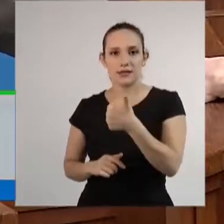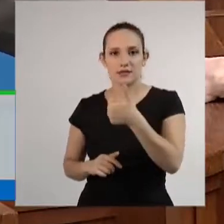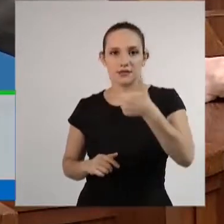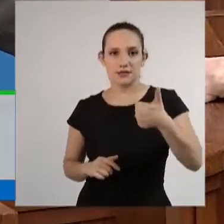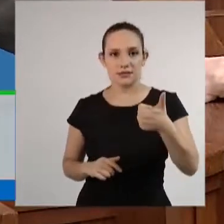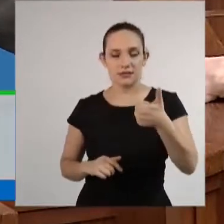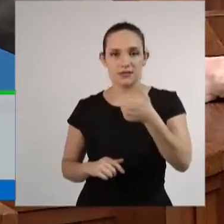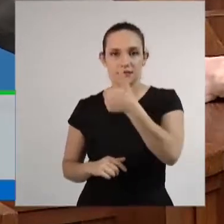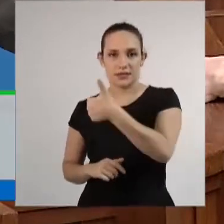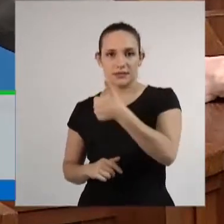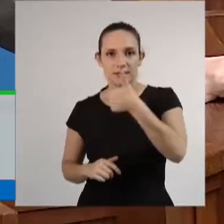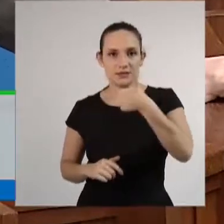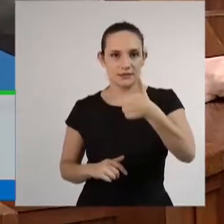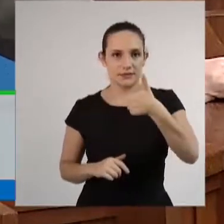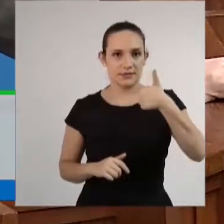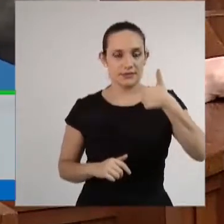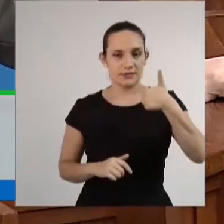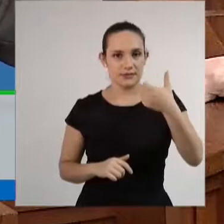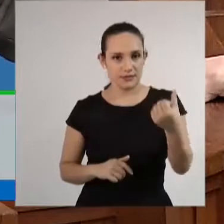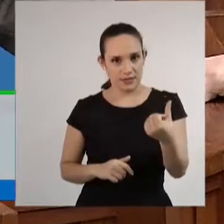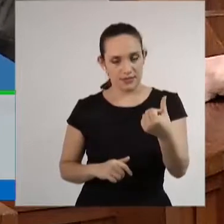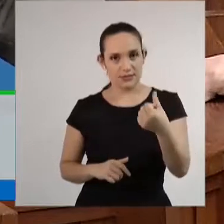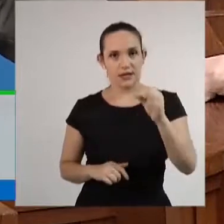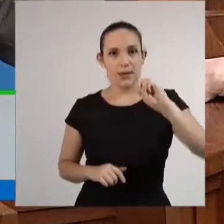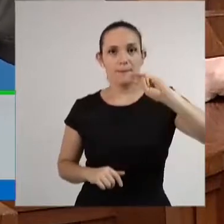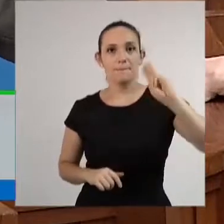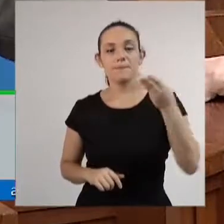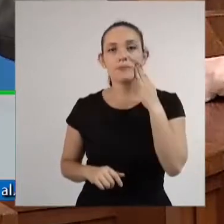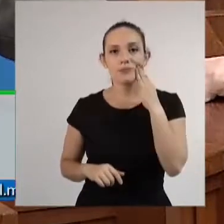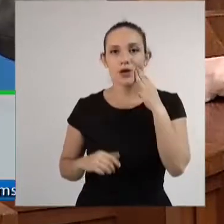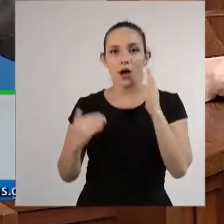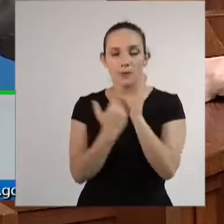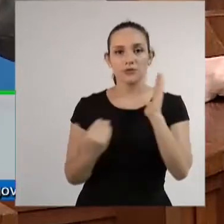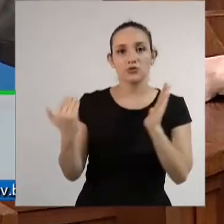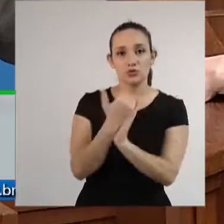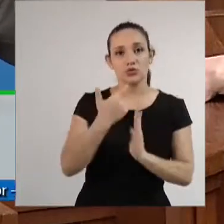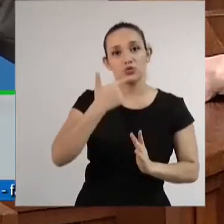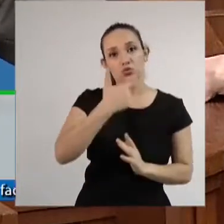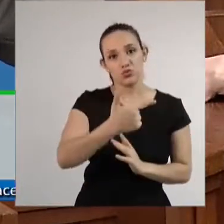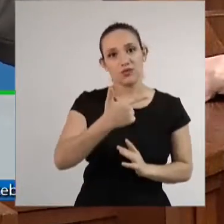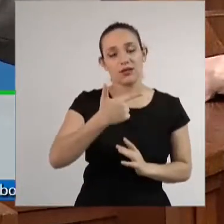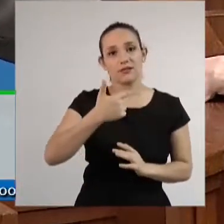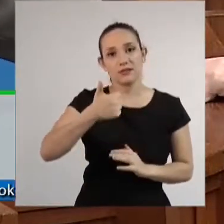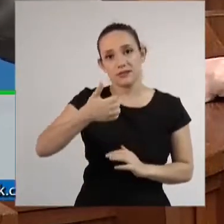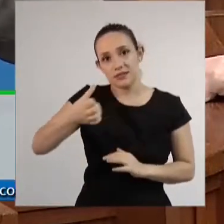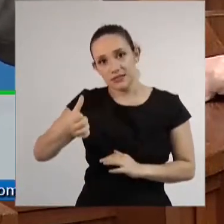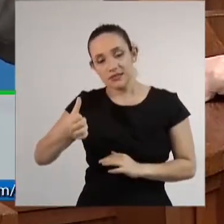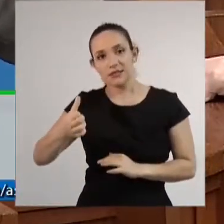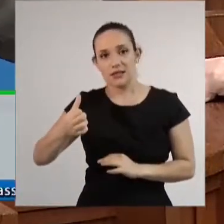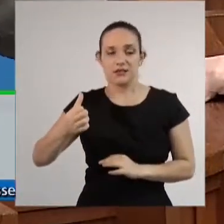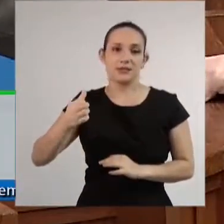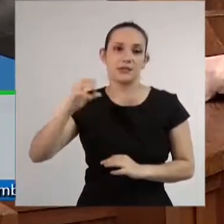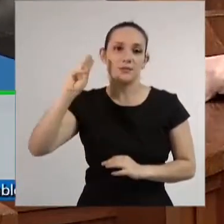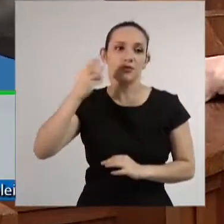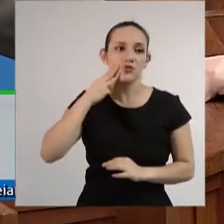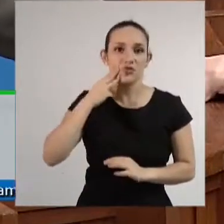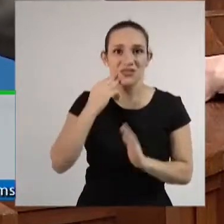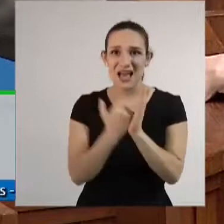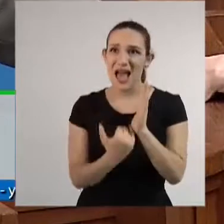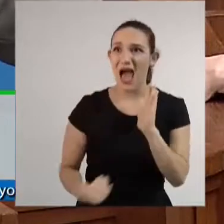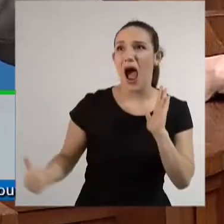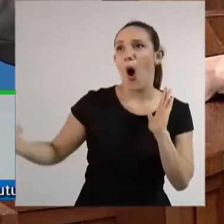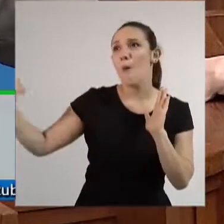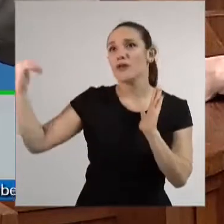282 bilhões em valores correntes entre 2009 e 2015. Um saldo, deputada Amarildo, de 3,65%